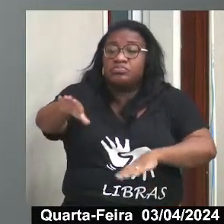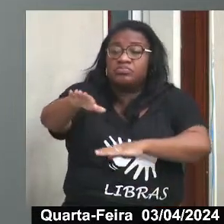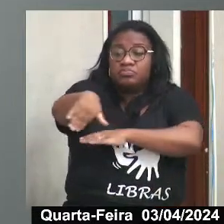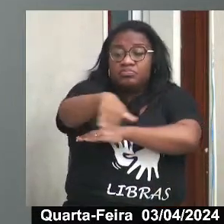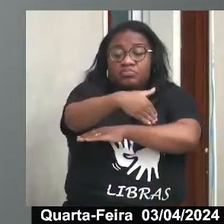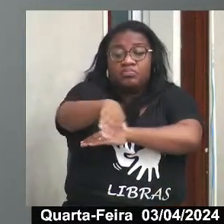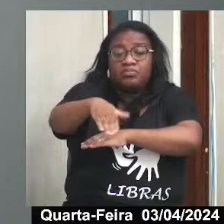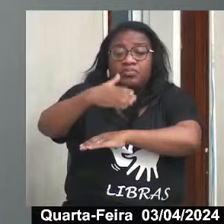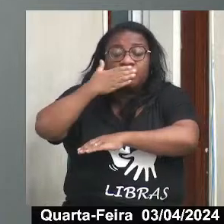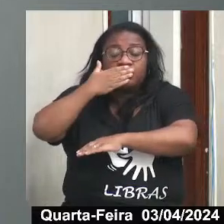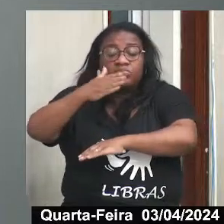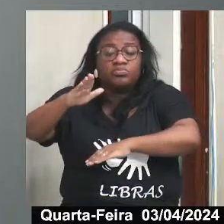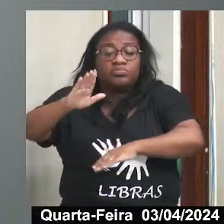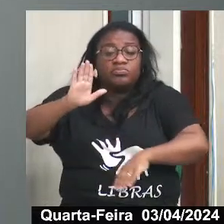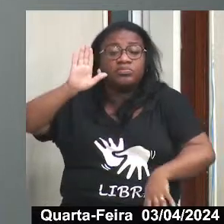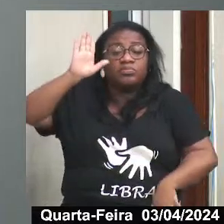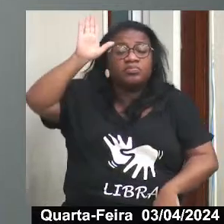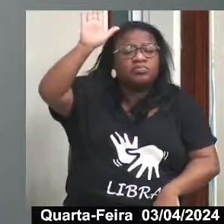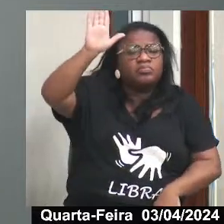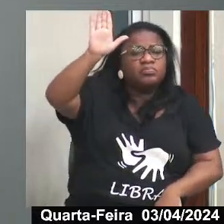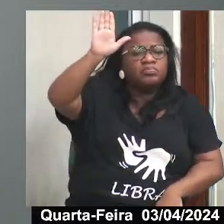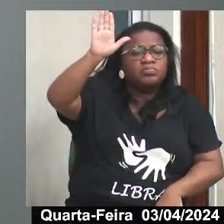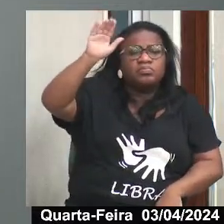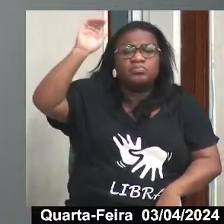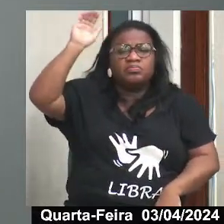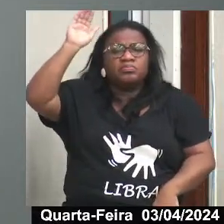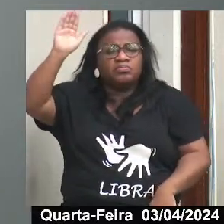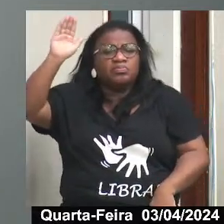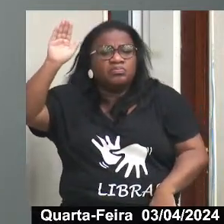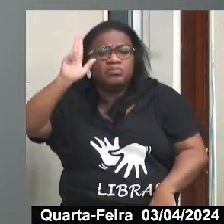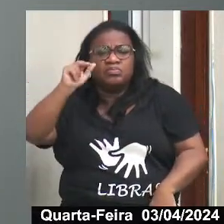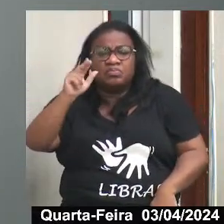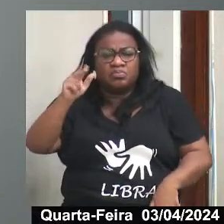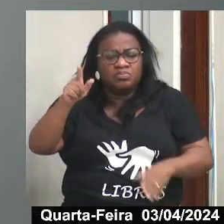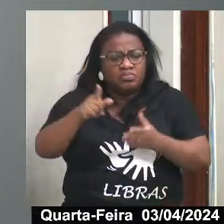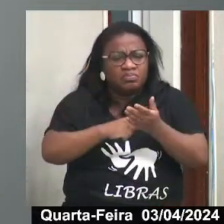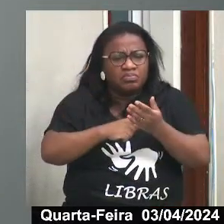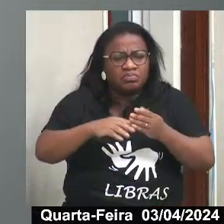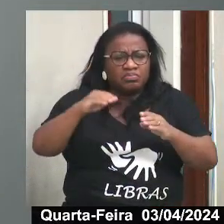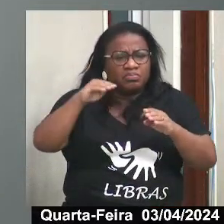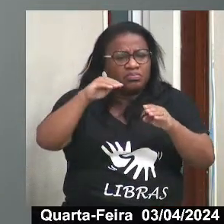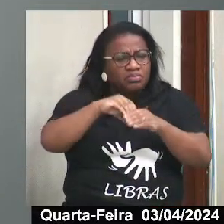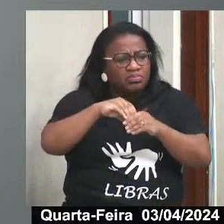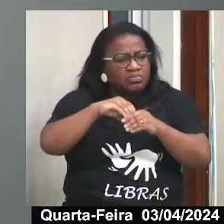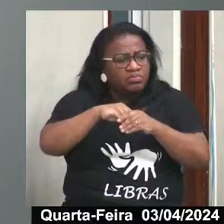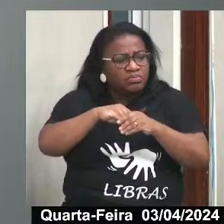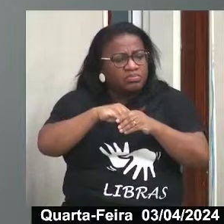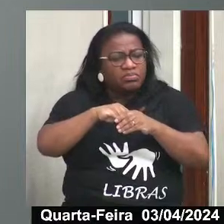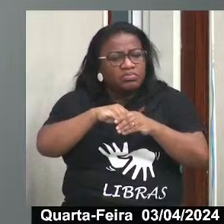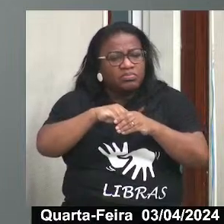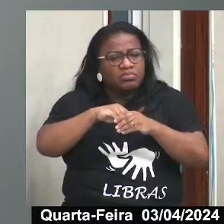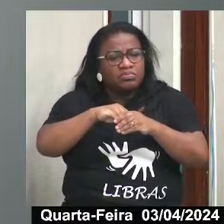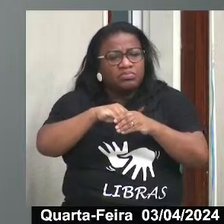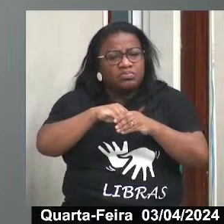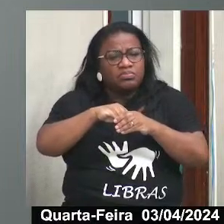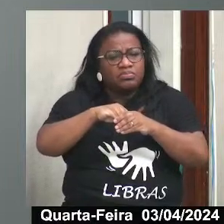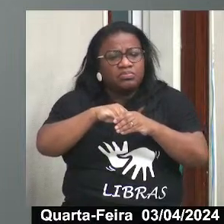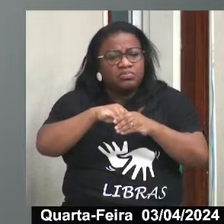voto, ela nunca colocou o nome dela na urna para ganhar um voto, Luiz, seja